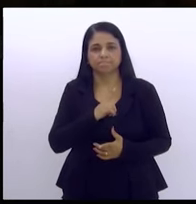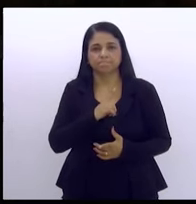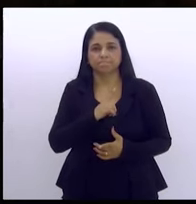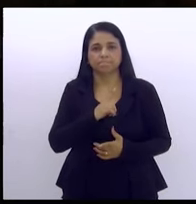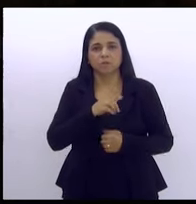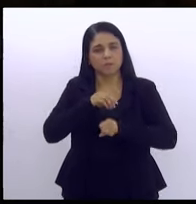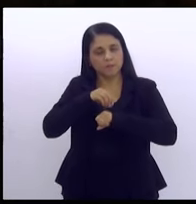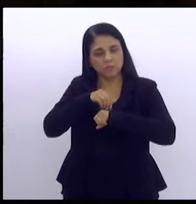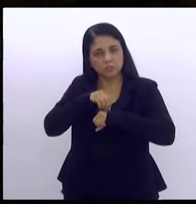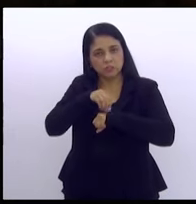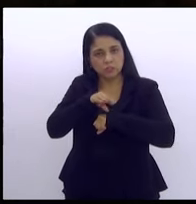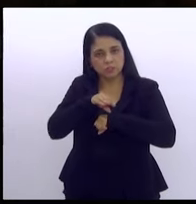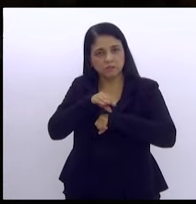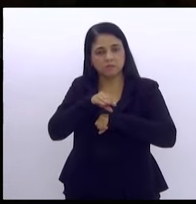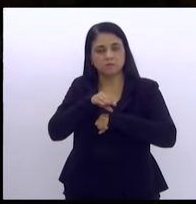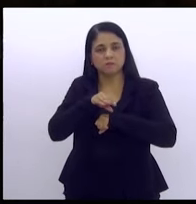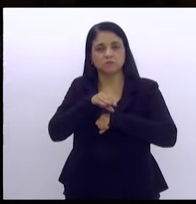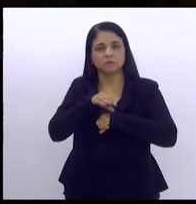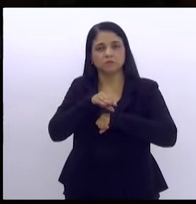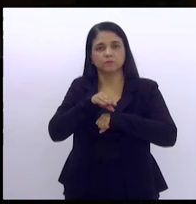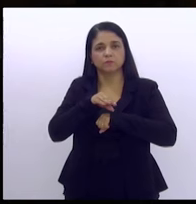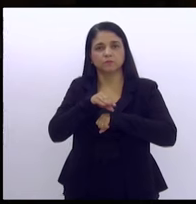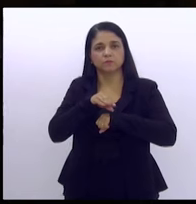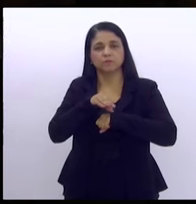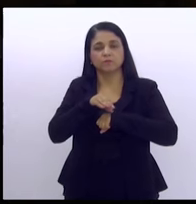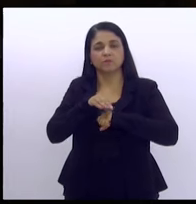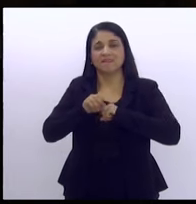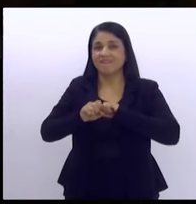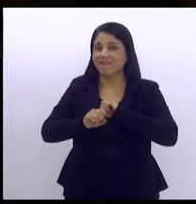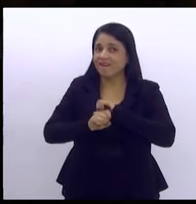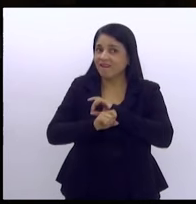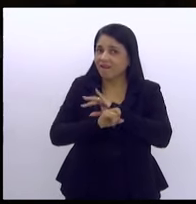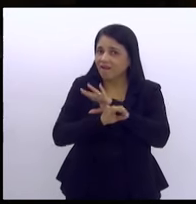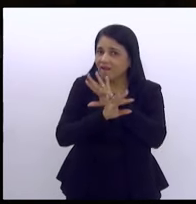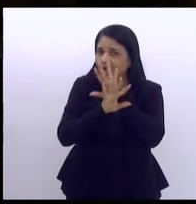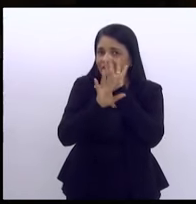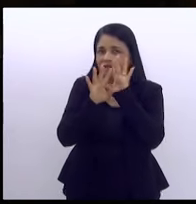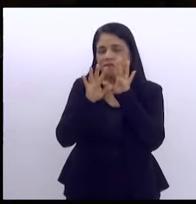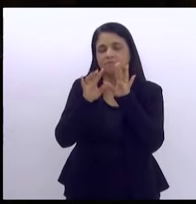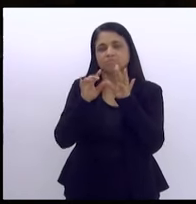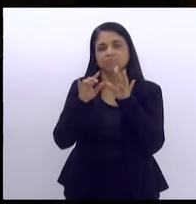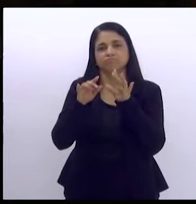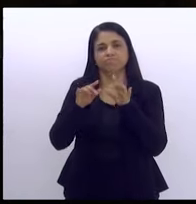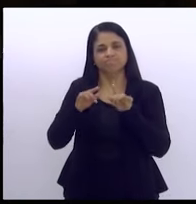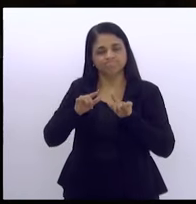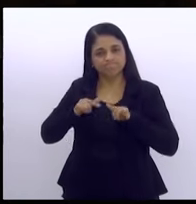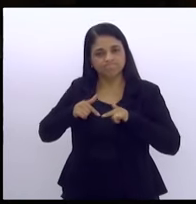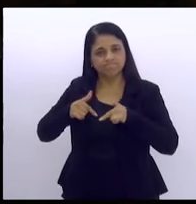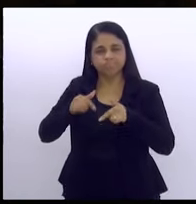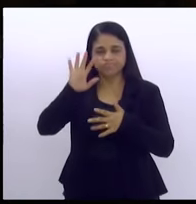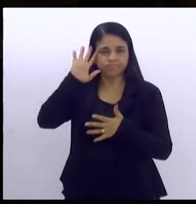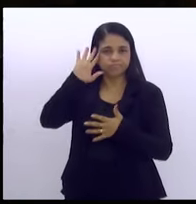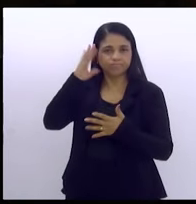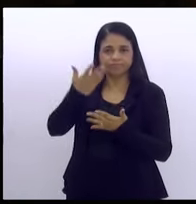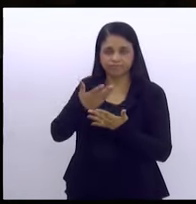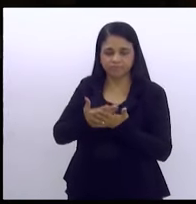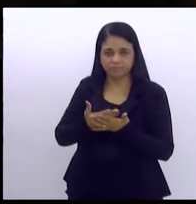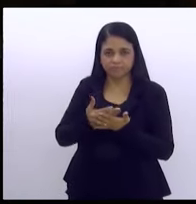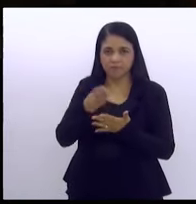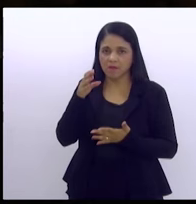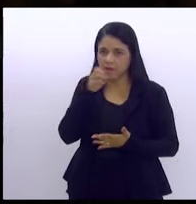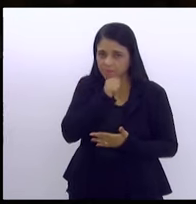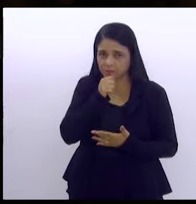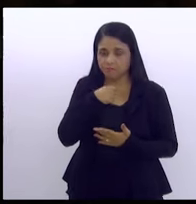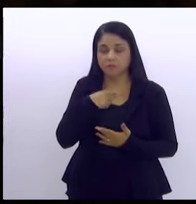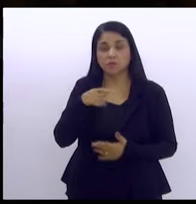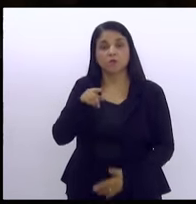uma indicação clara para que nós tomemos uma decisão rápida e imediata. O professor